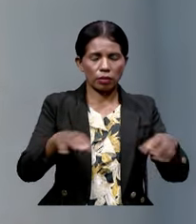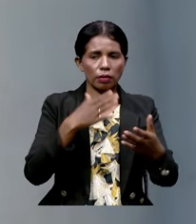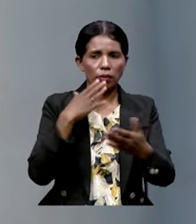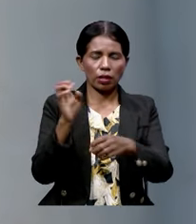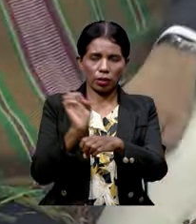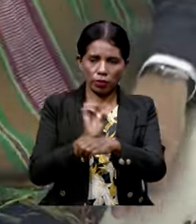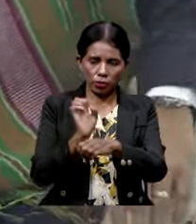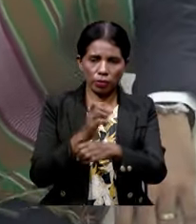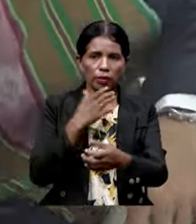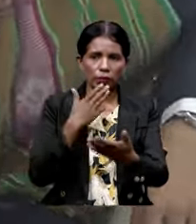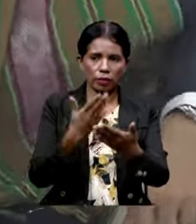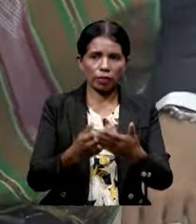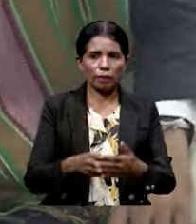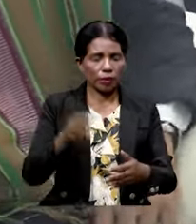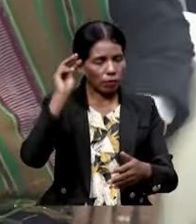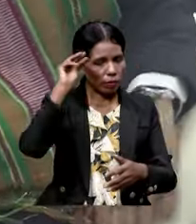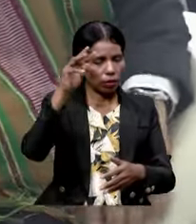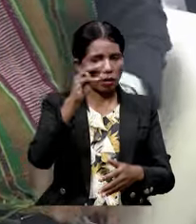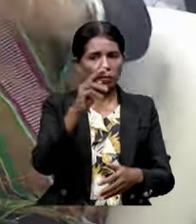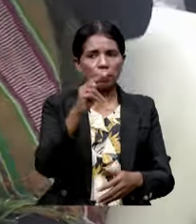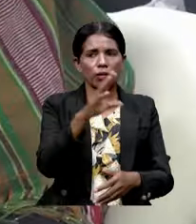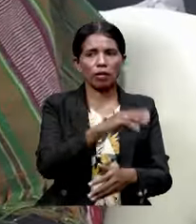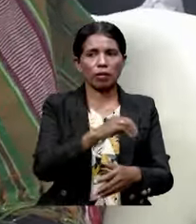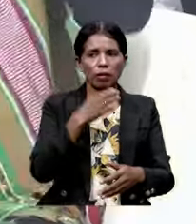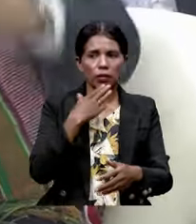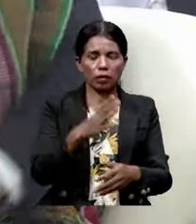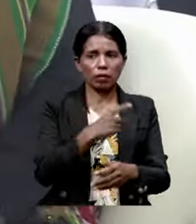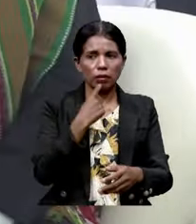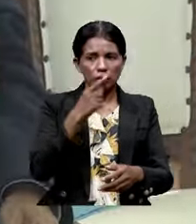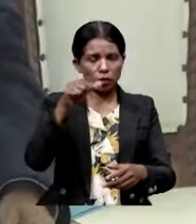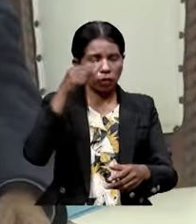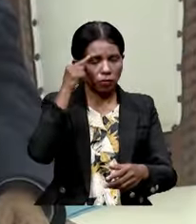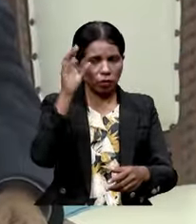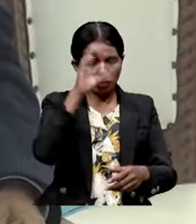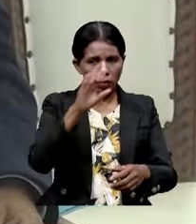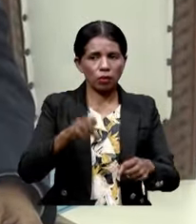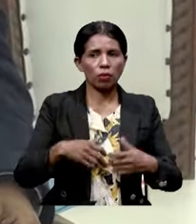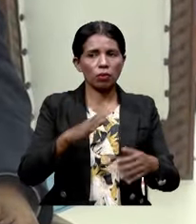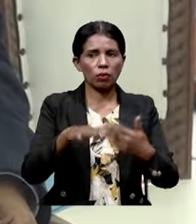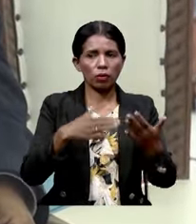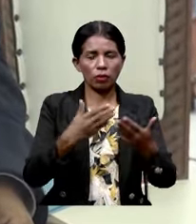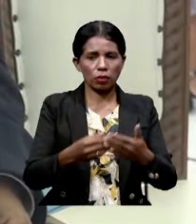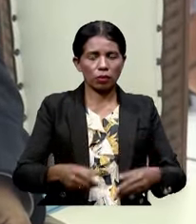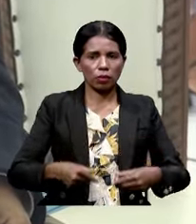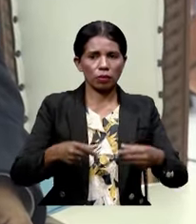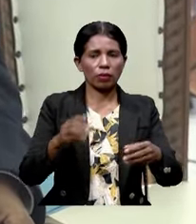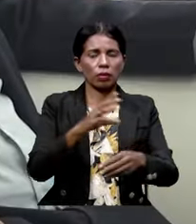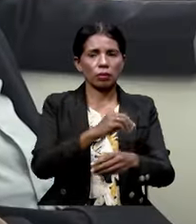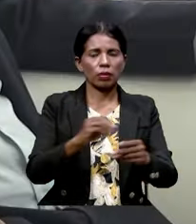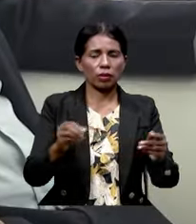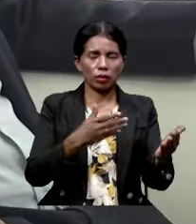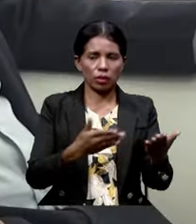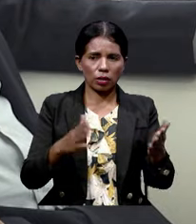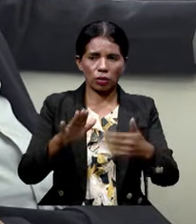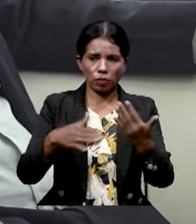econômico. Nuné, ministro petróleo no recursos minerais, sublinha, governo se busca meios roto onde diversifica setor produtivo e